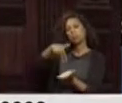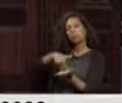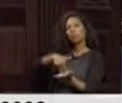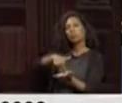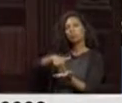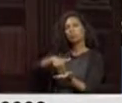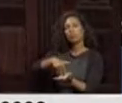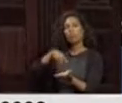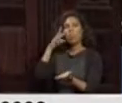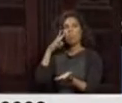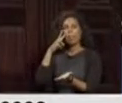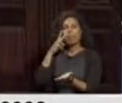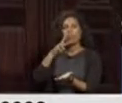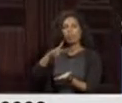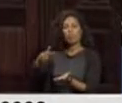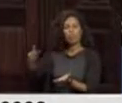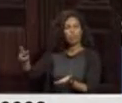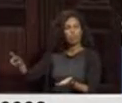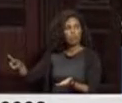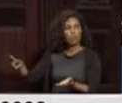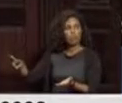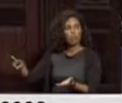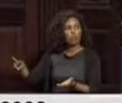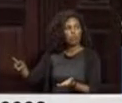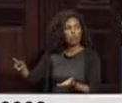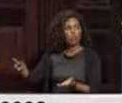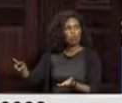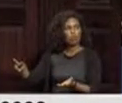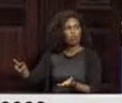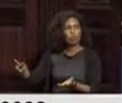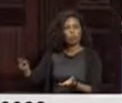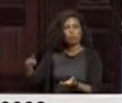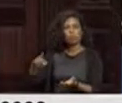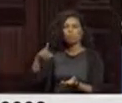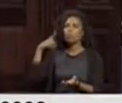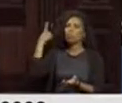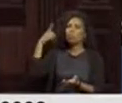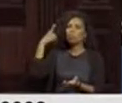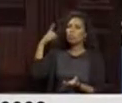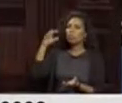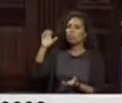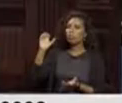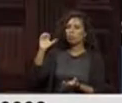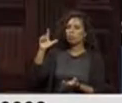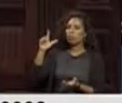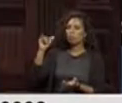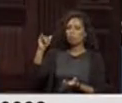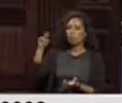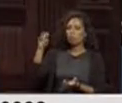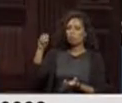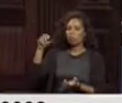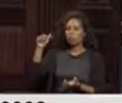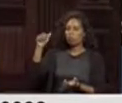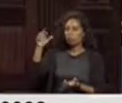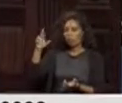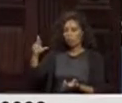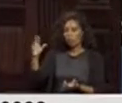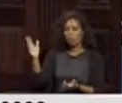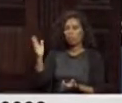Talvez aqui, eu, deputado Eliomar, deputada Cidinha